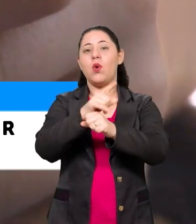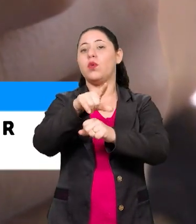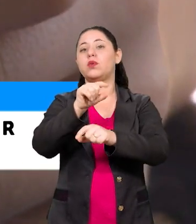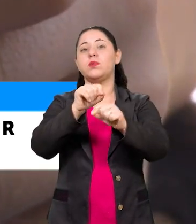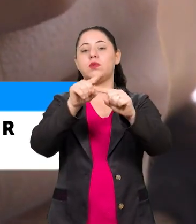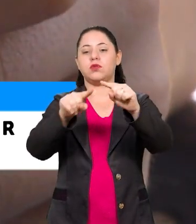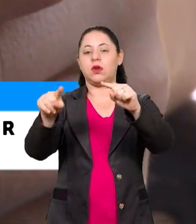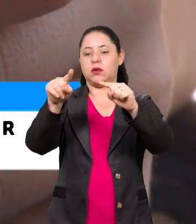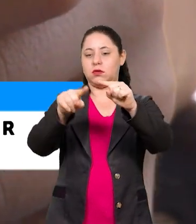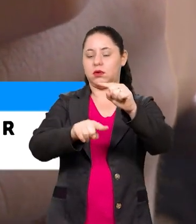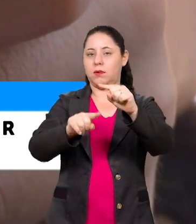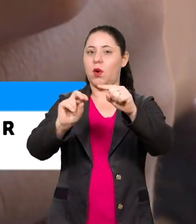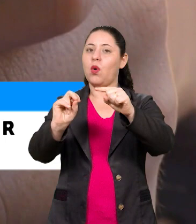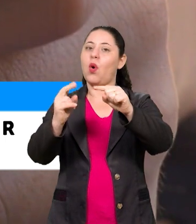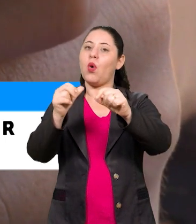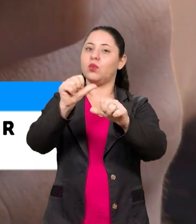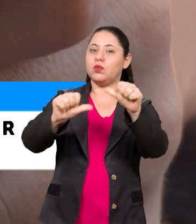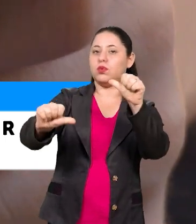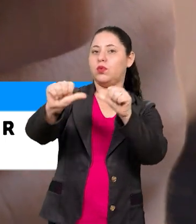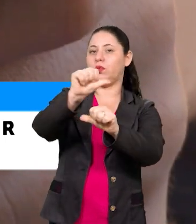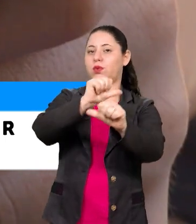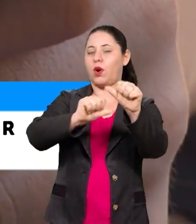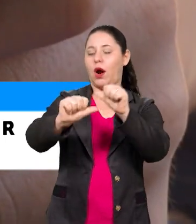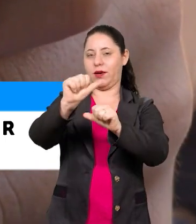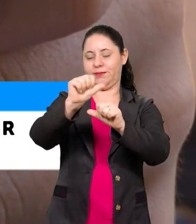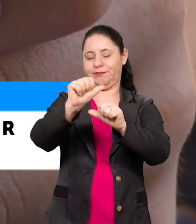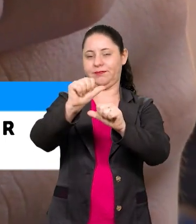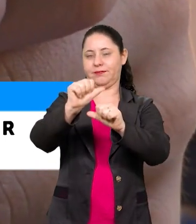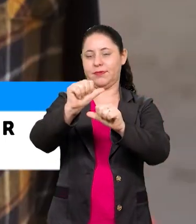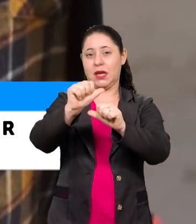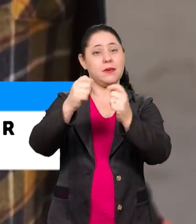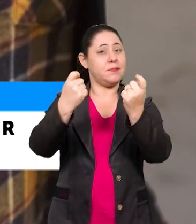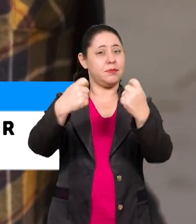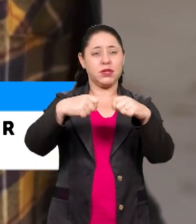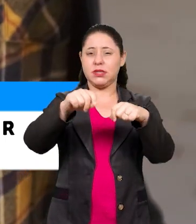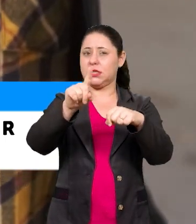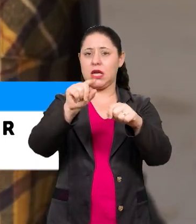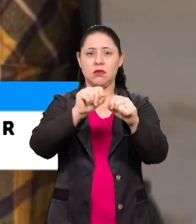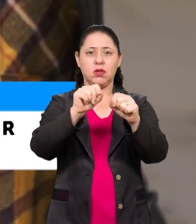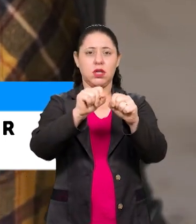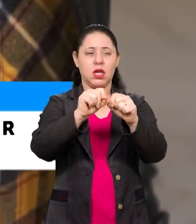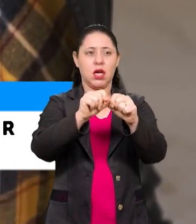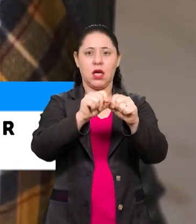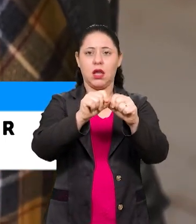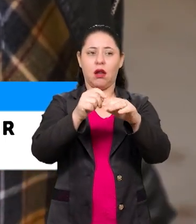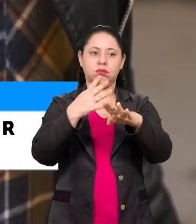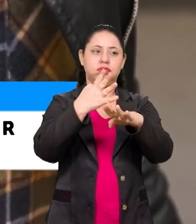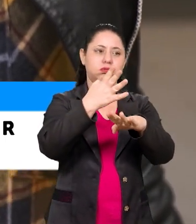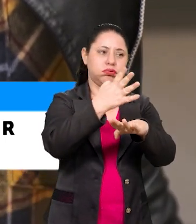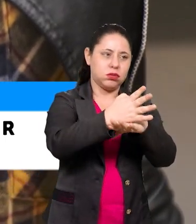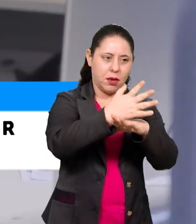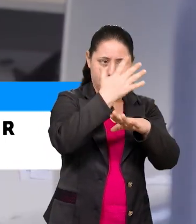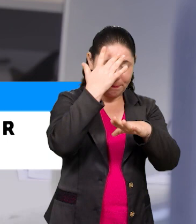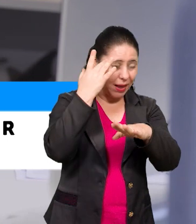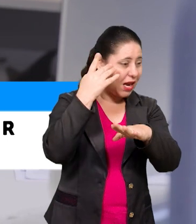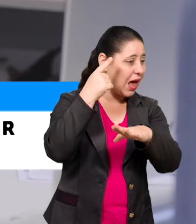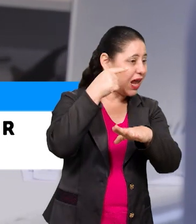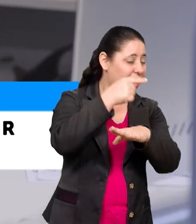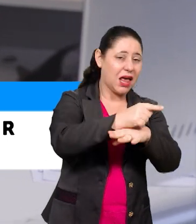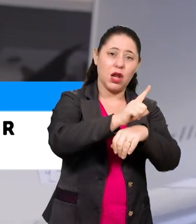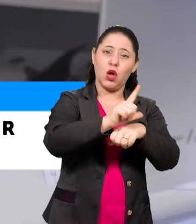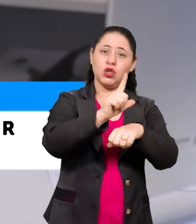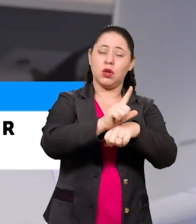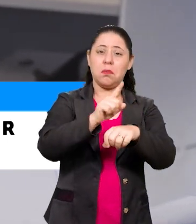oferta da opção de cancelamento de contratos e troca de planos, sem necessidade de interferência humana e com